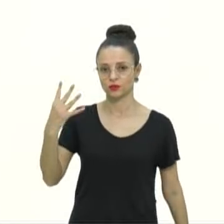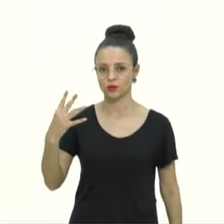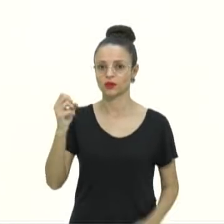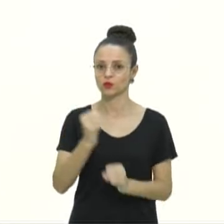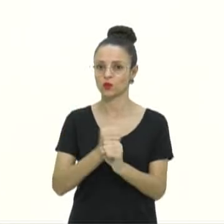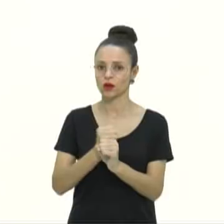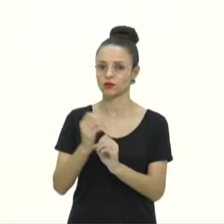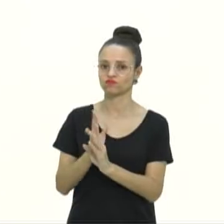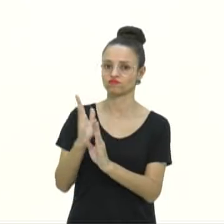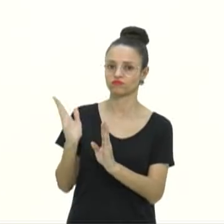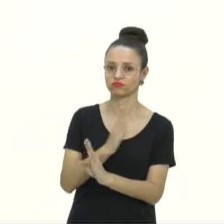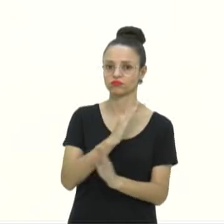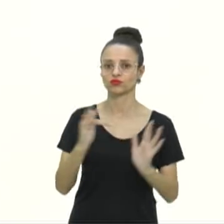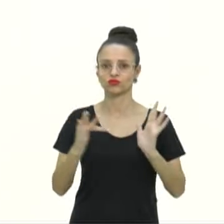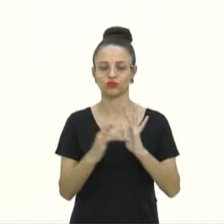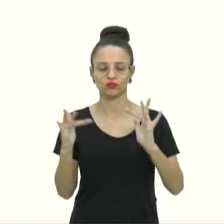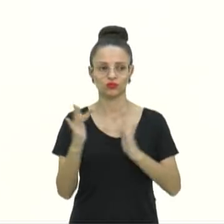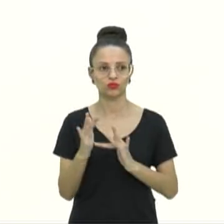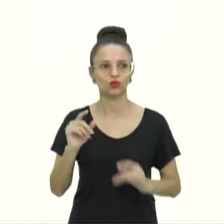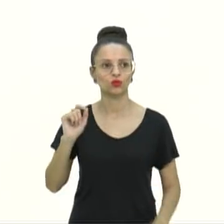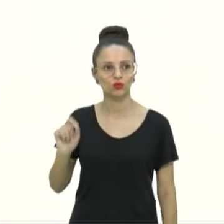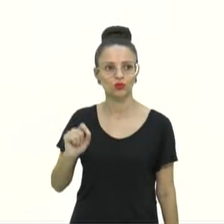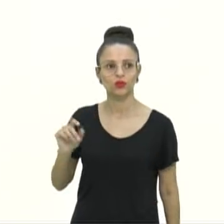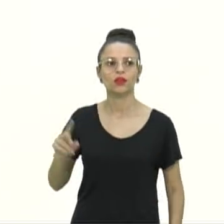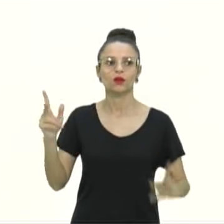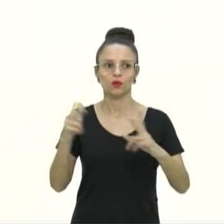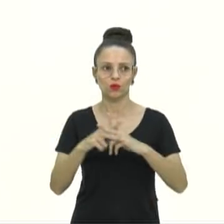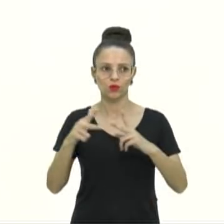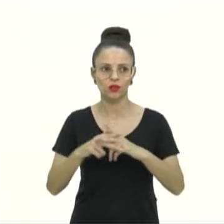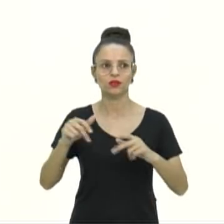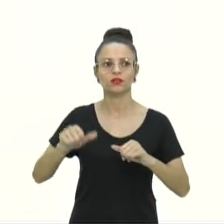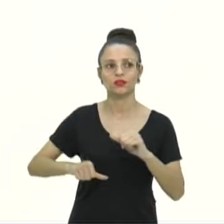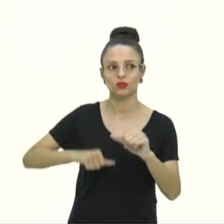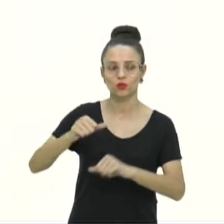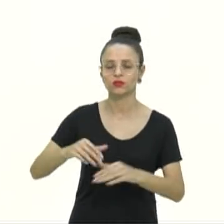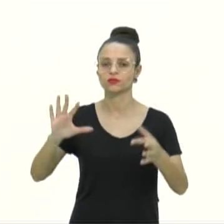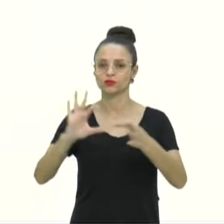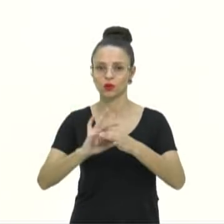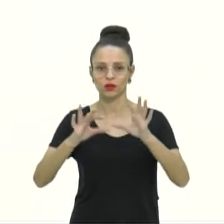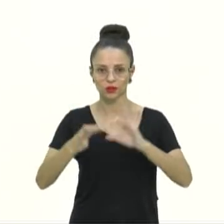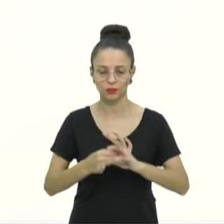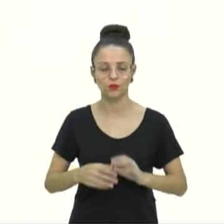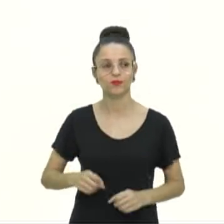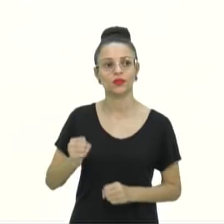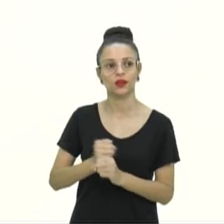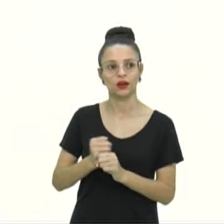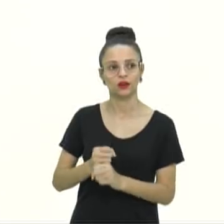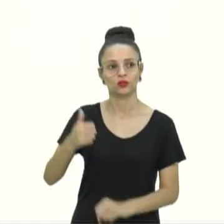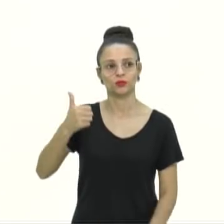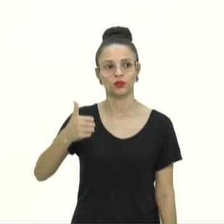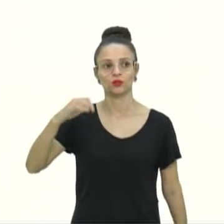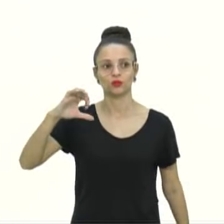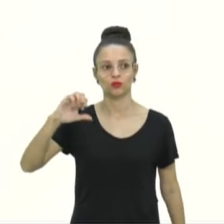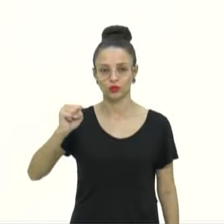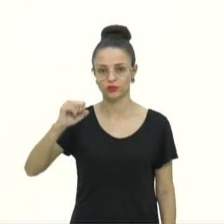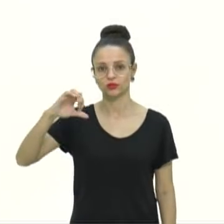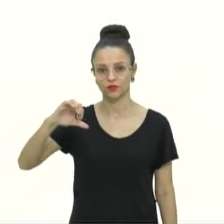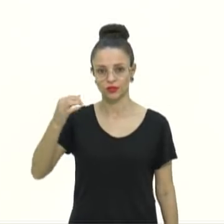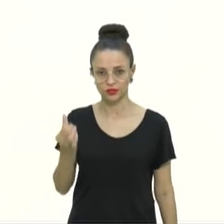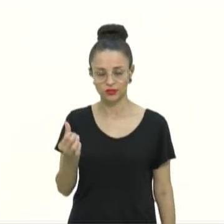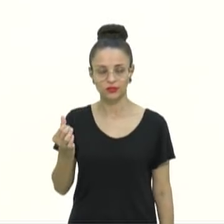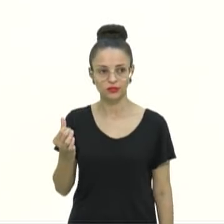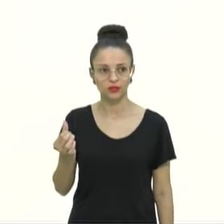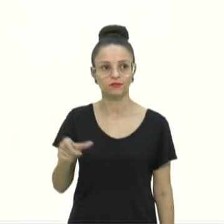antes de Cristo, o wrestling torna-se olímpico. Em 1896, já na era moderna, né, o